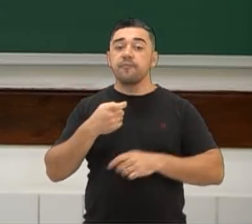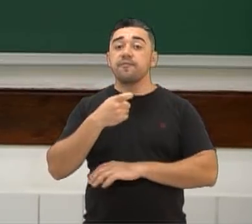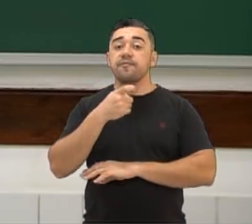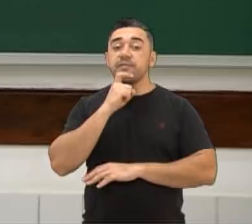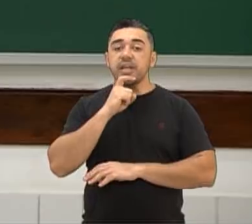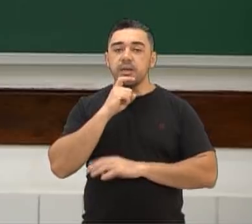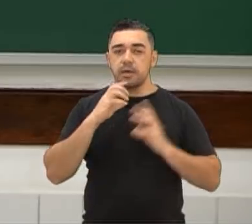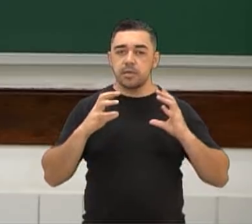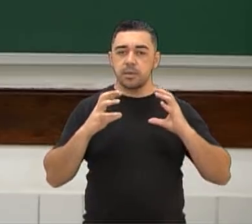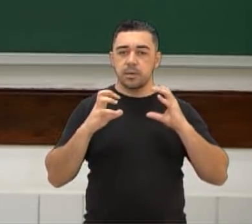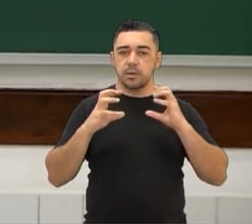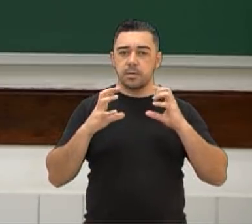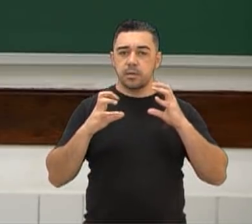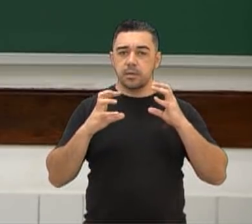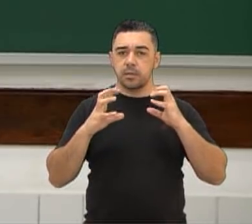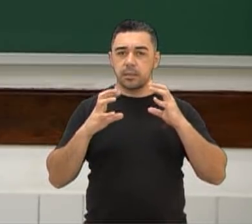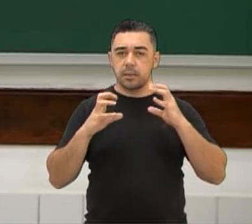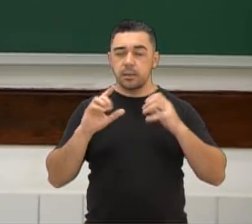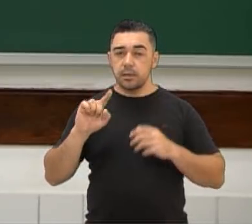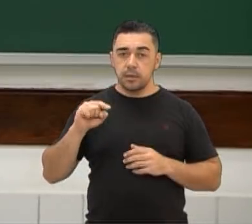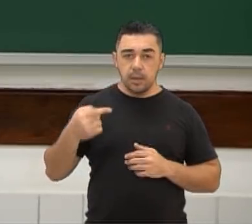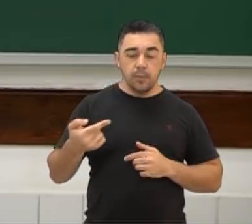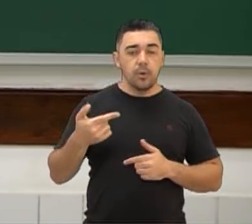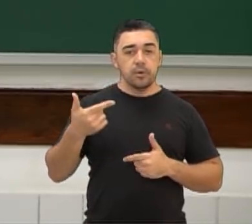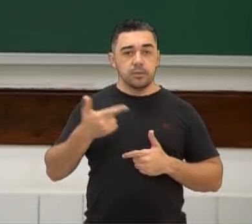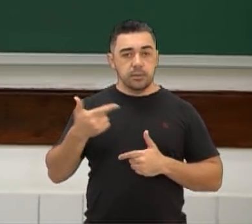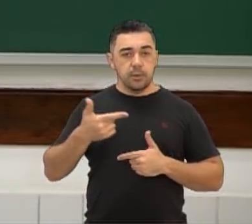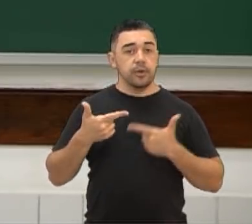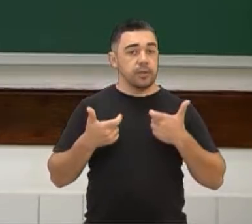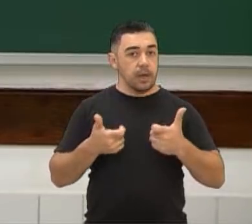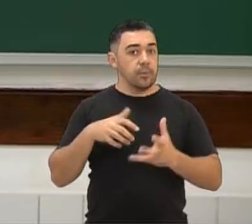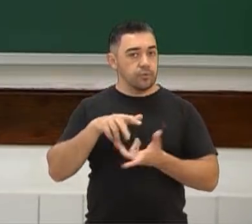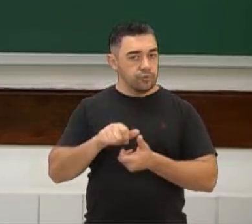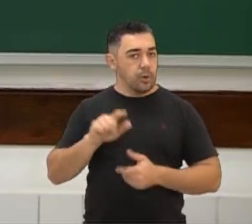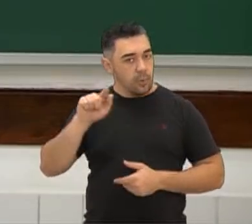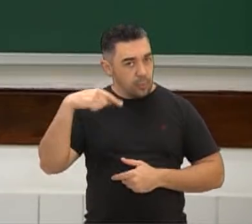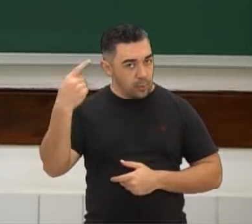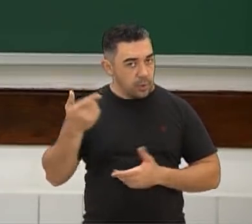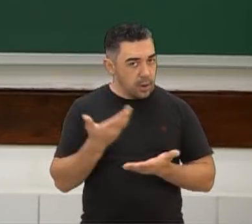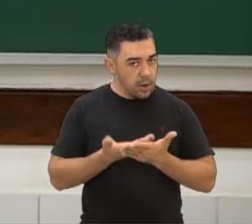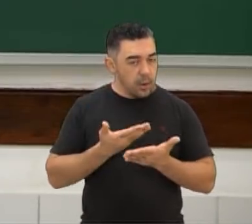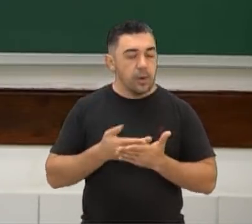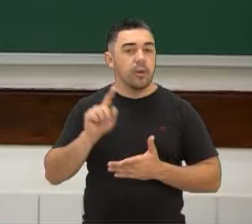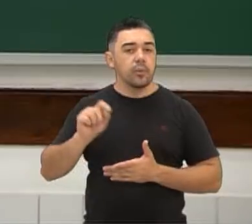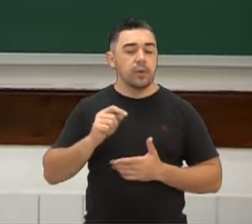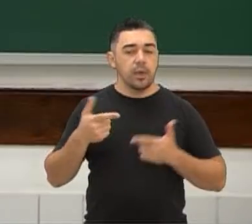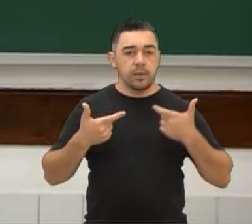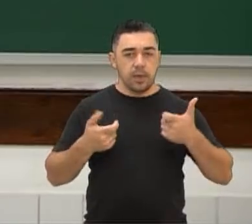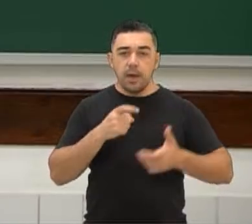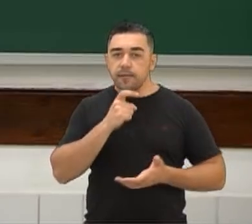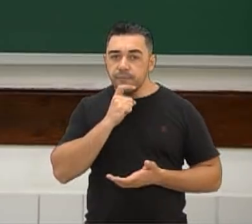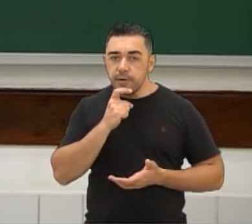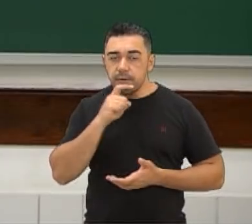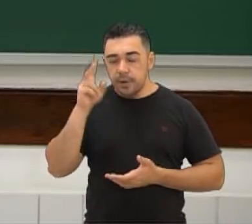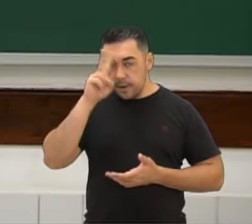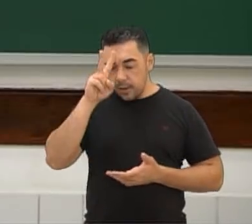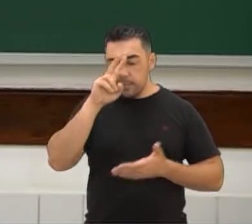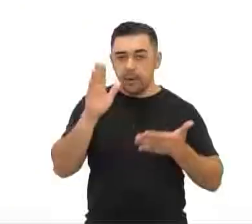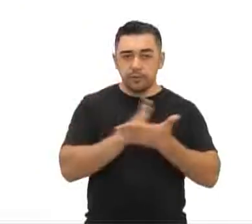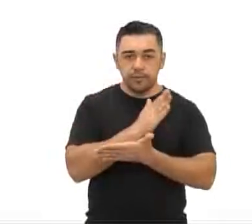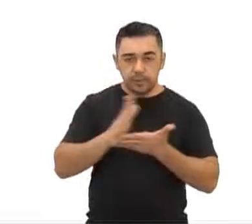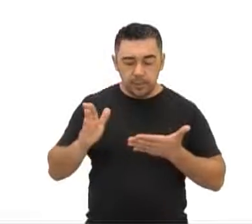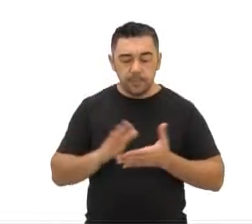Fria, que veio pós Segunda Guerra Mundial. Dá um spoiler para você das próximas aulas. Guerra Fria. Lembre-se dessa divisão aí, é